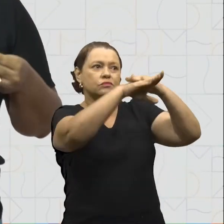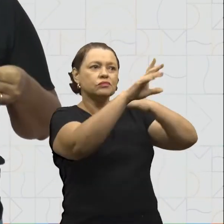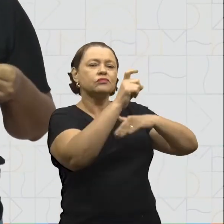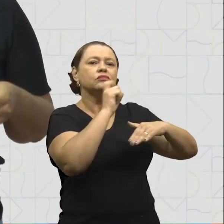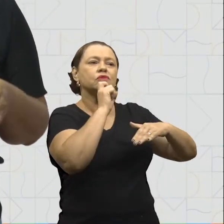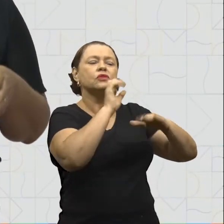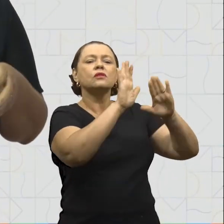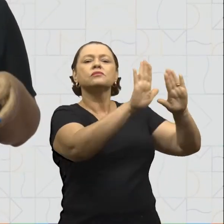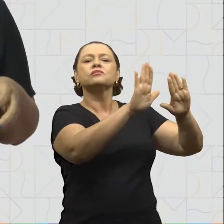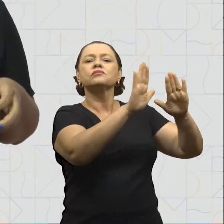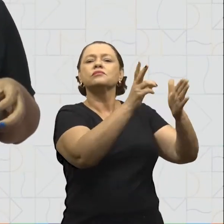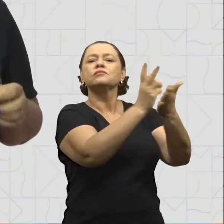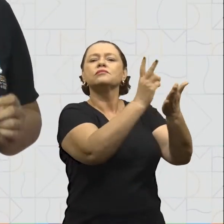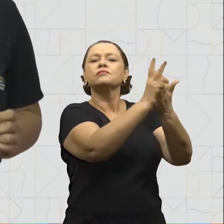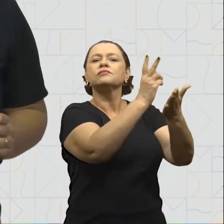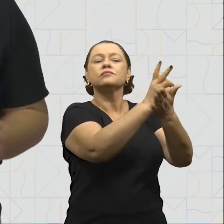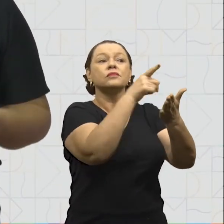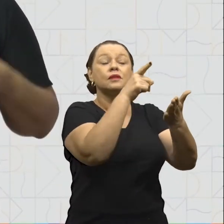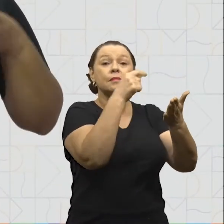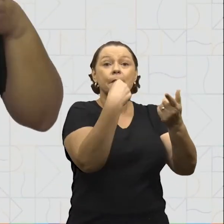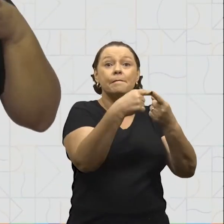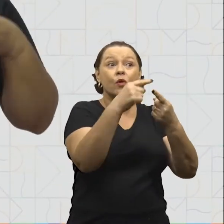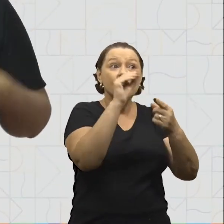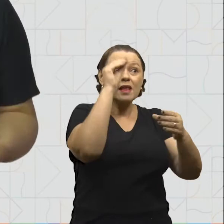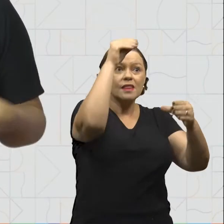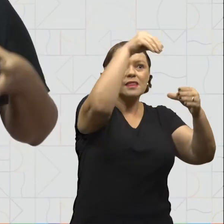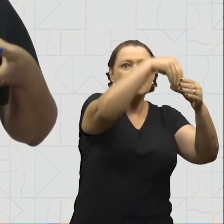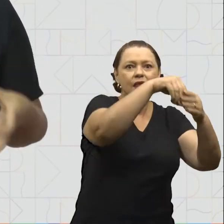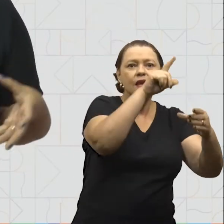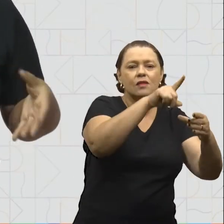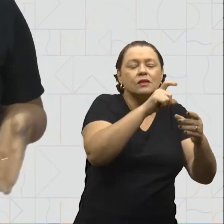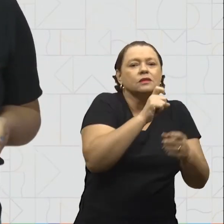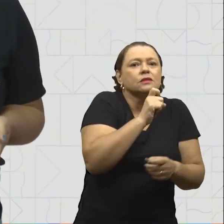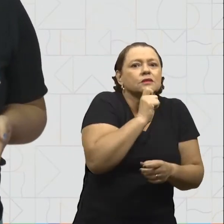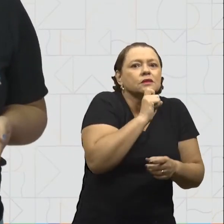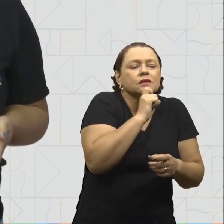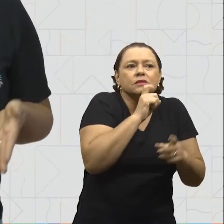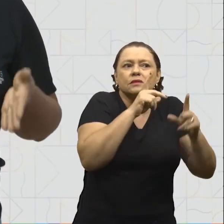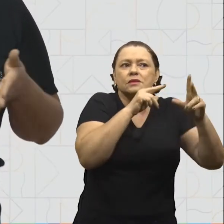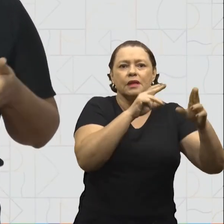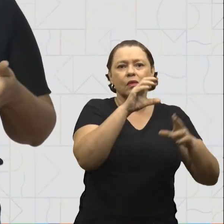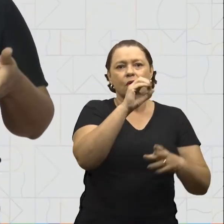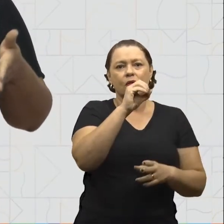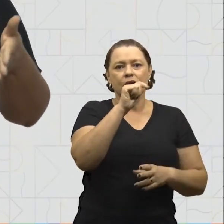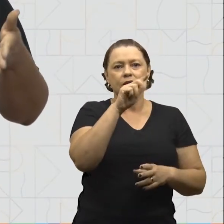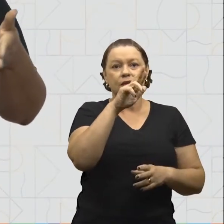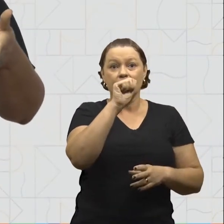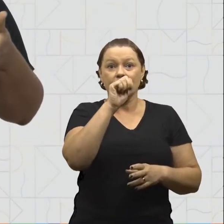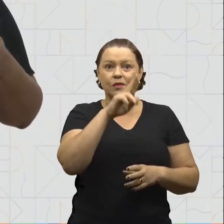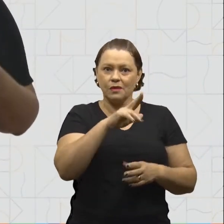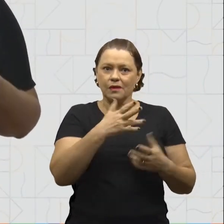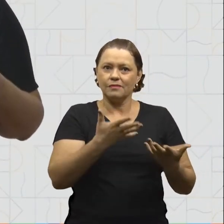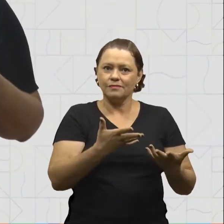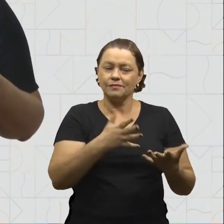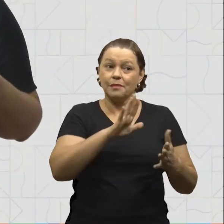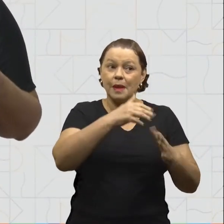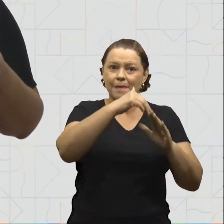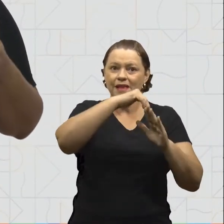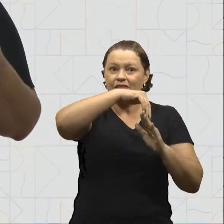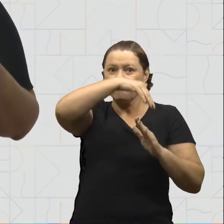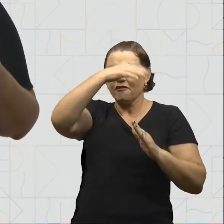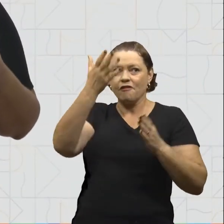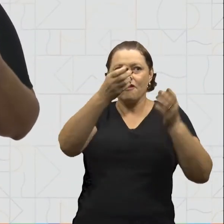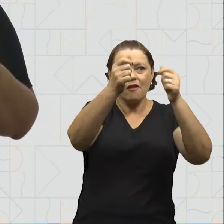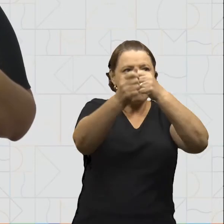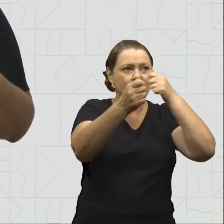a temperatura lá dentro do congelador é igual a 0 graus Celsius. Já fora do congelador,